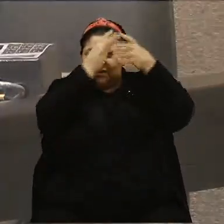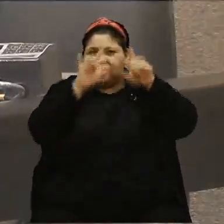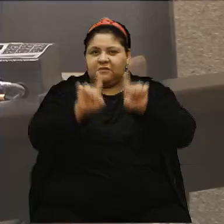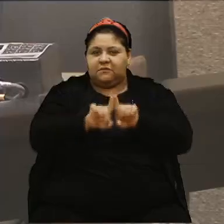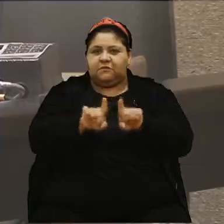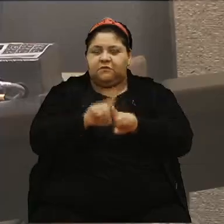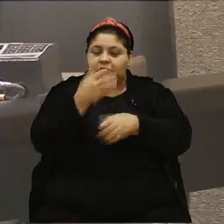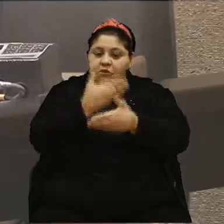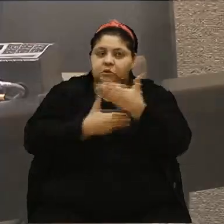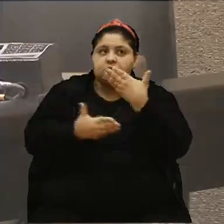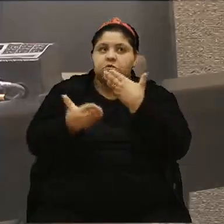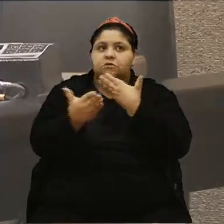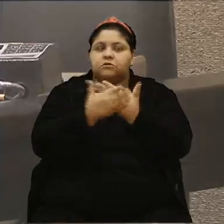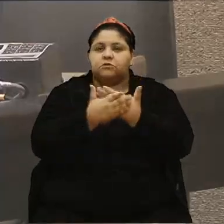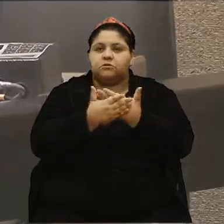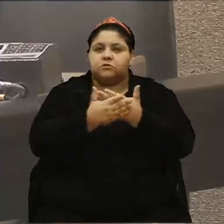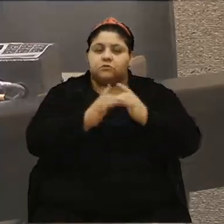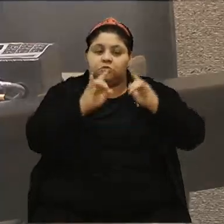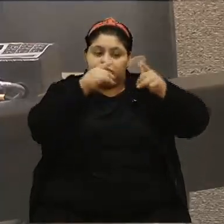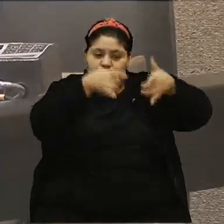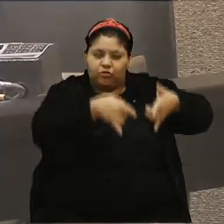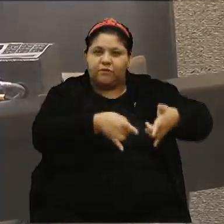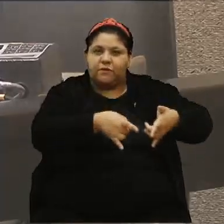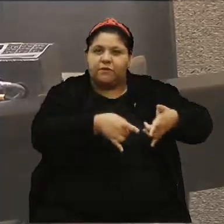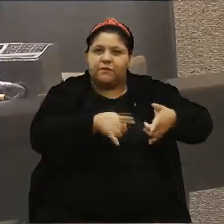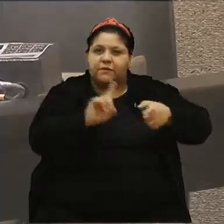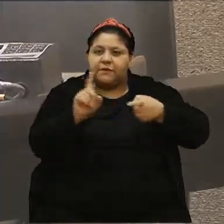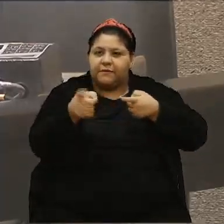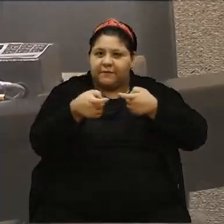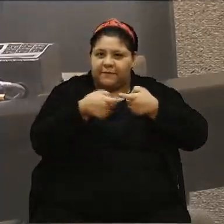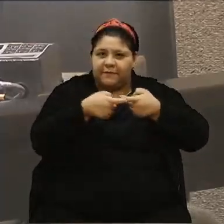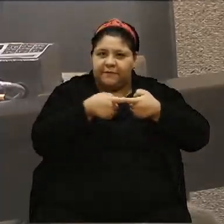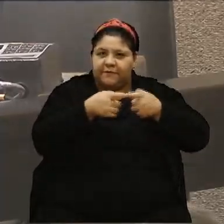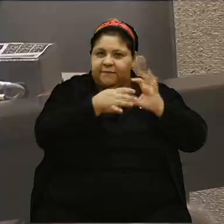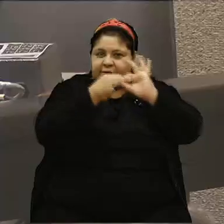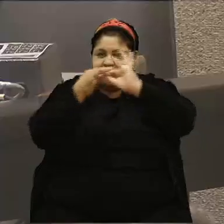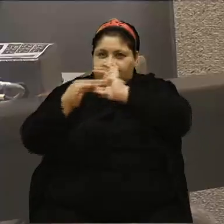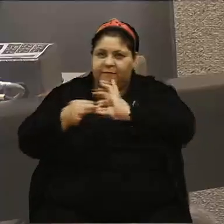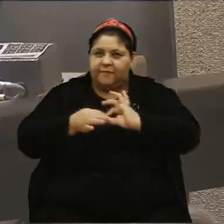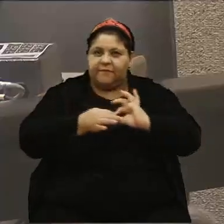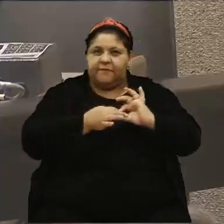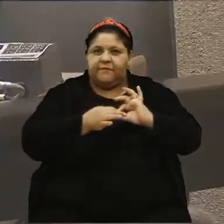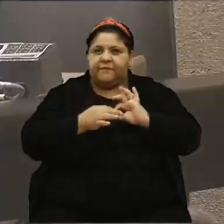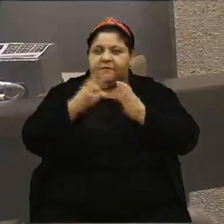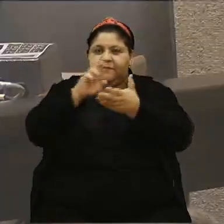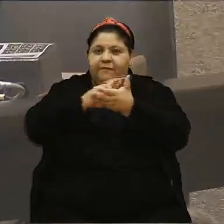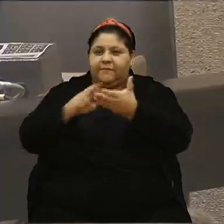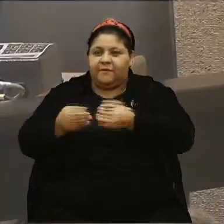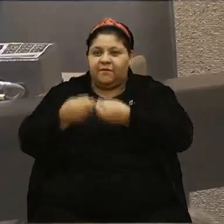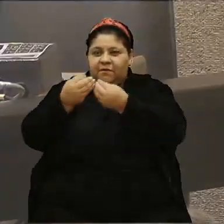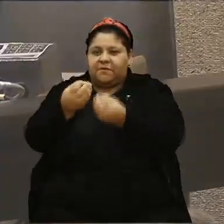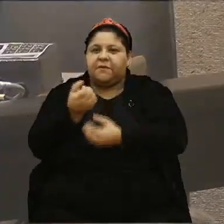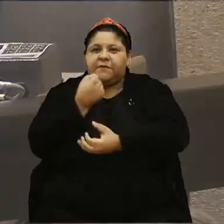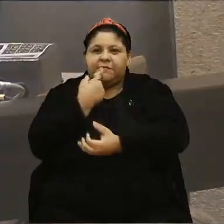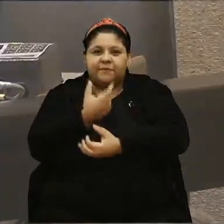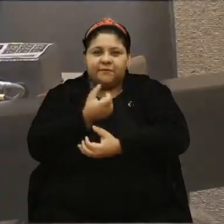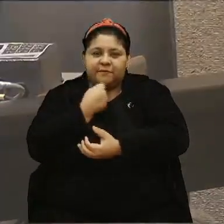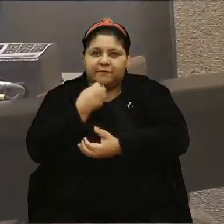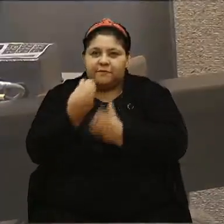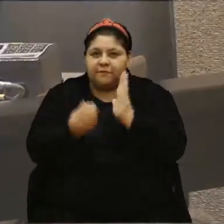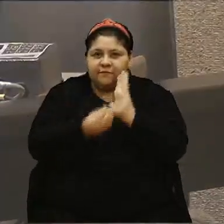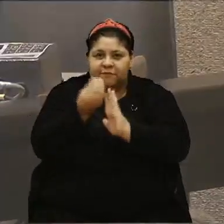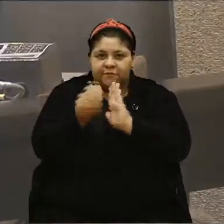sobre todas essas internações clínicas conveniadas, a regularidade do fornecimento dos medicamentos, o